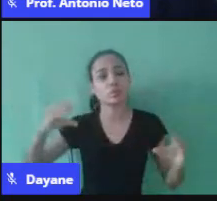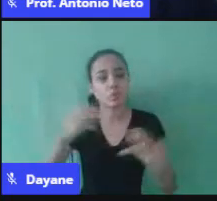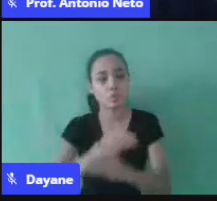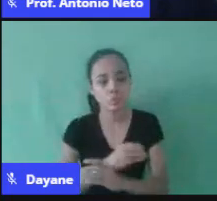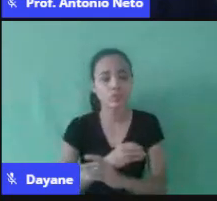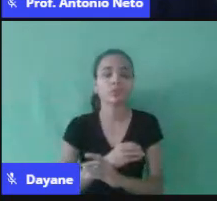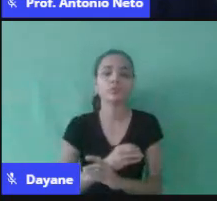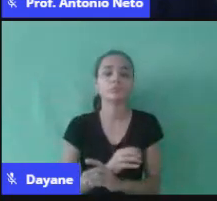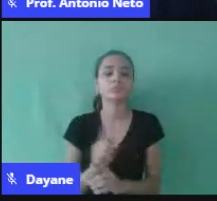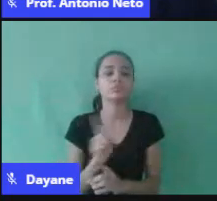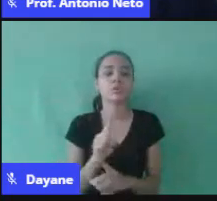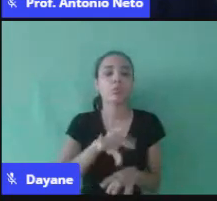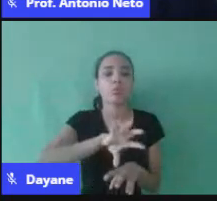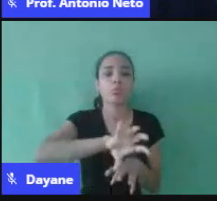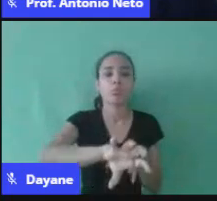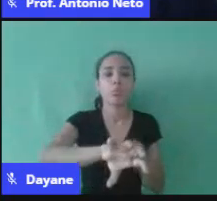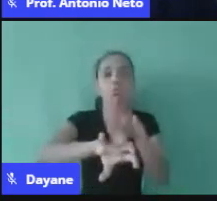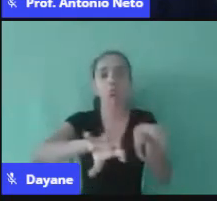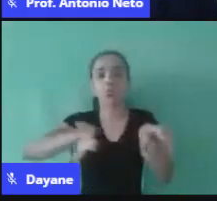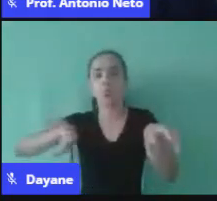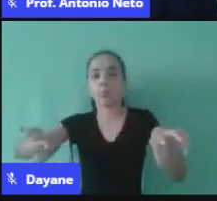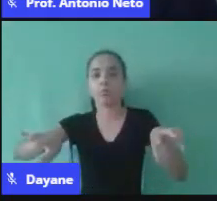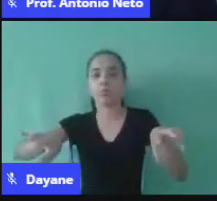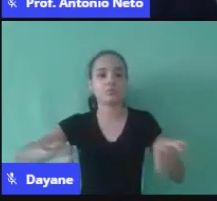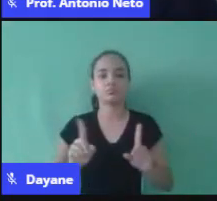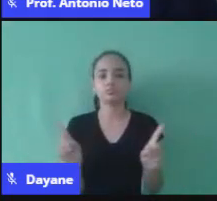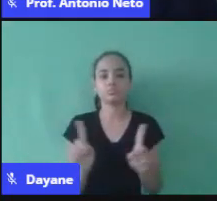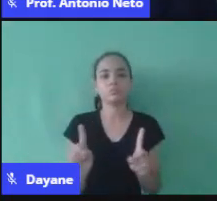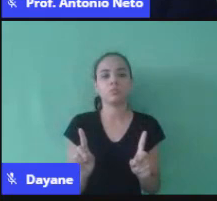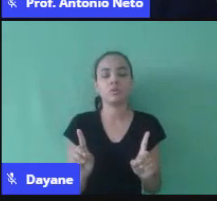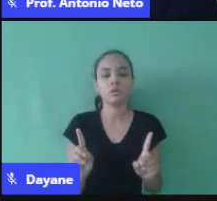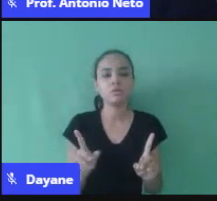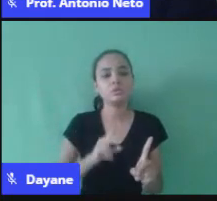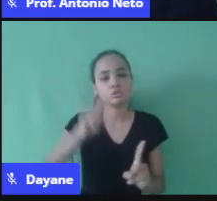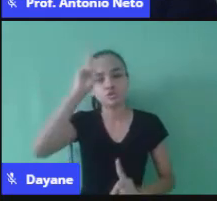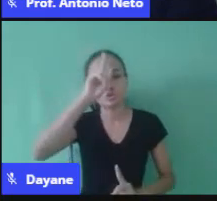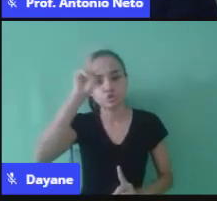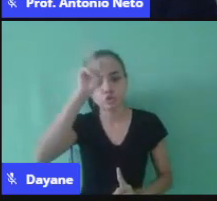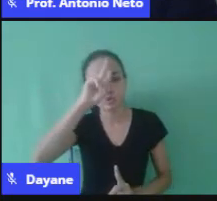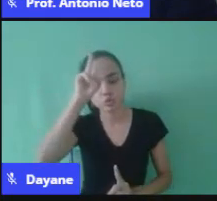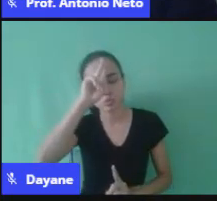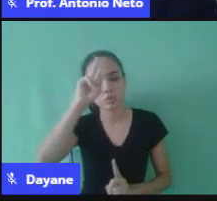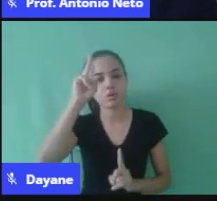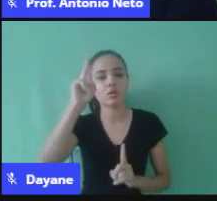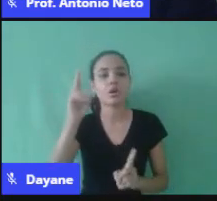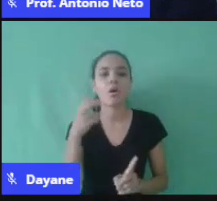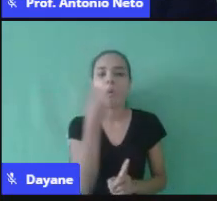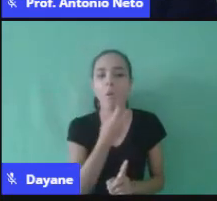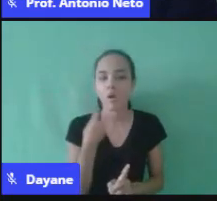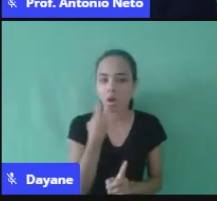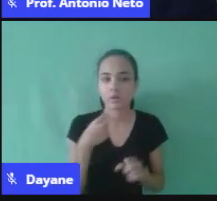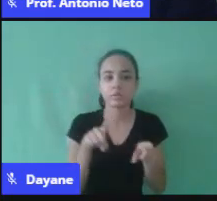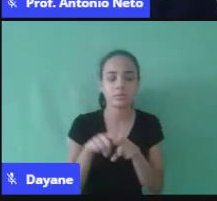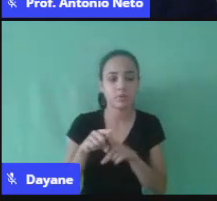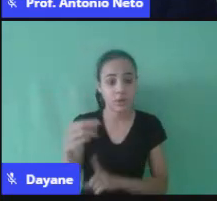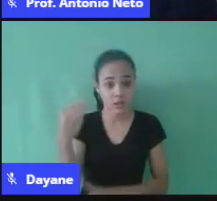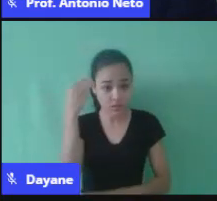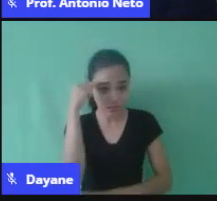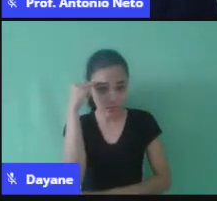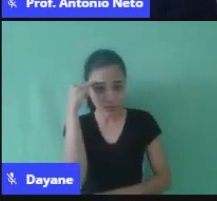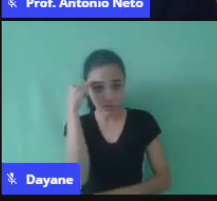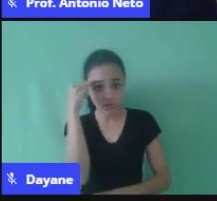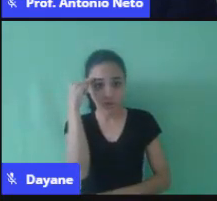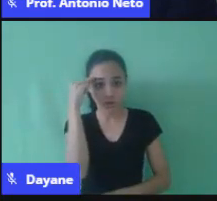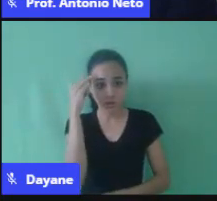partes. Então, a história oral e as memórias, pois não nos oferece um esquema de